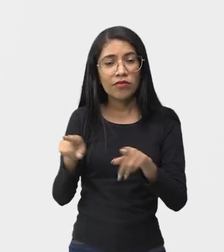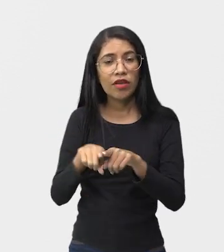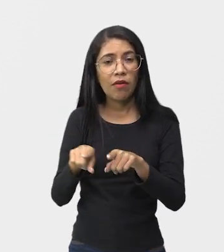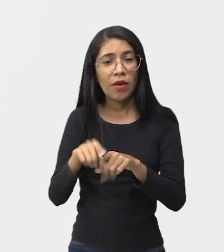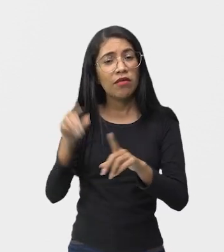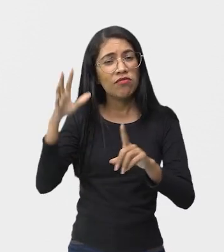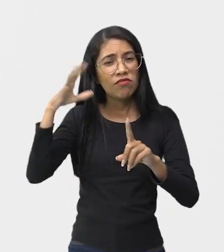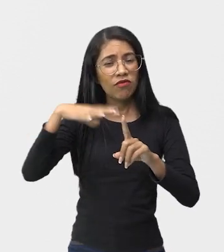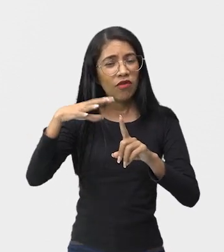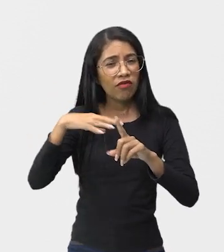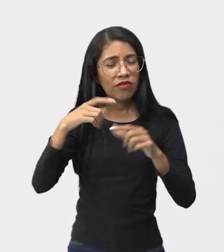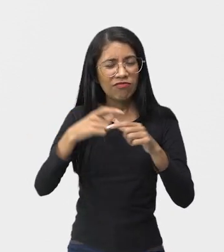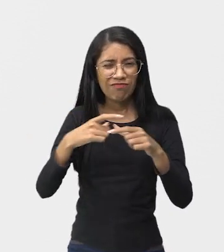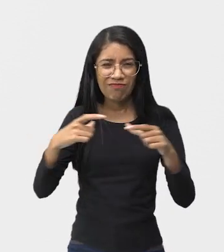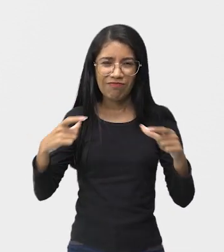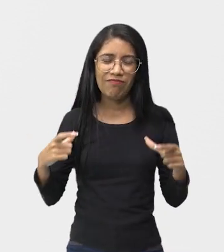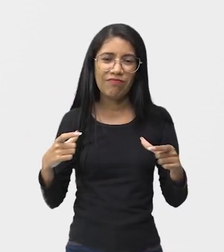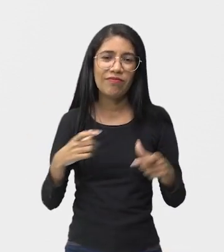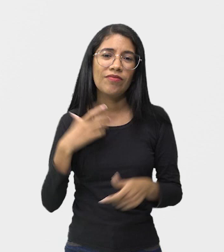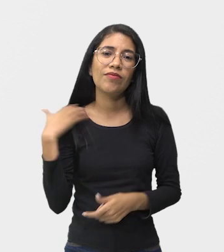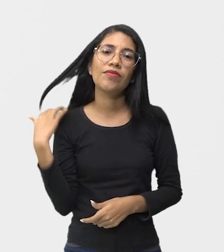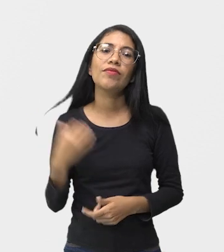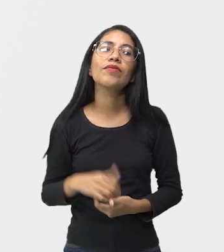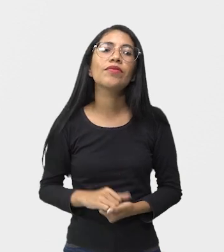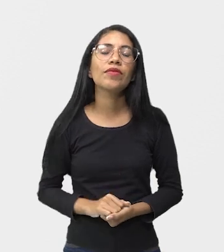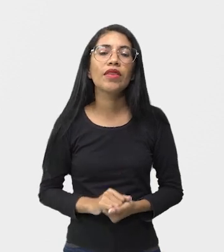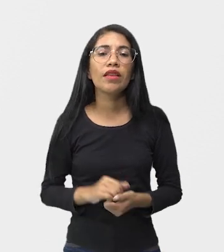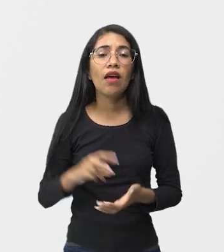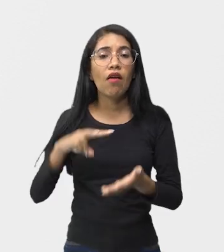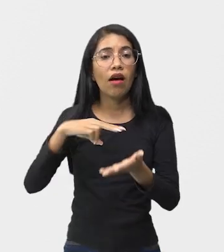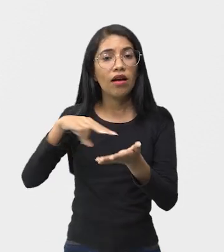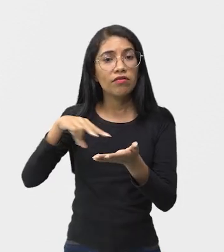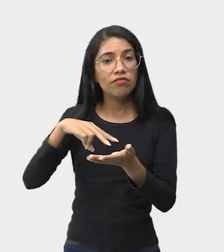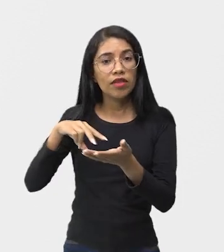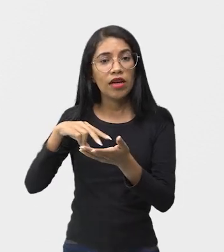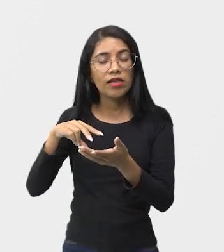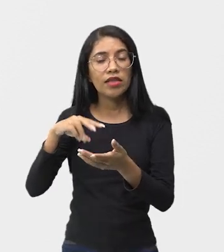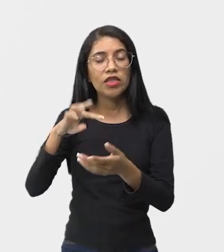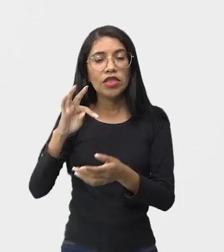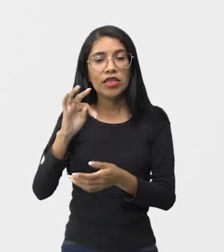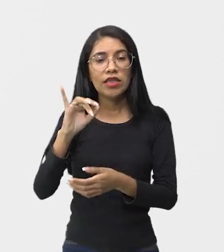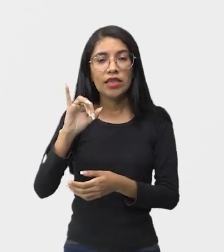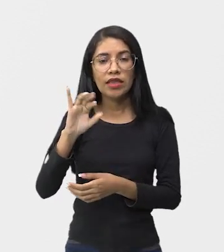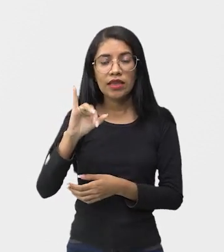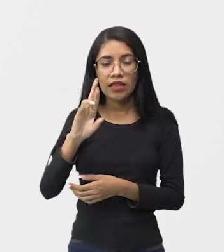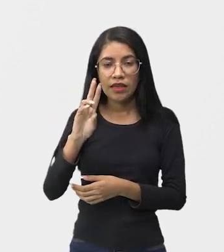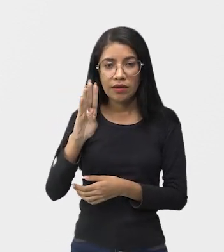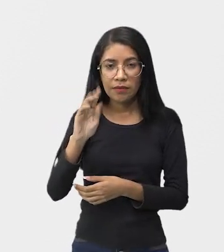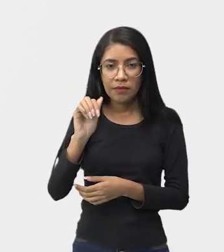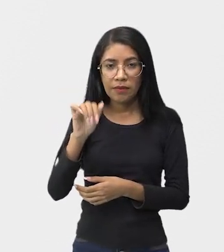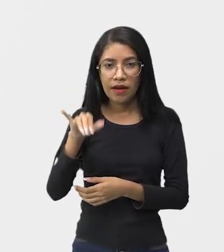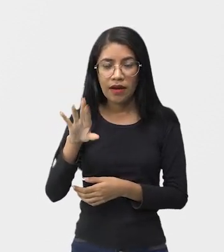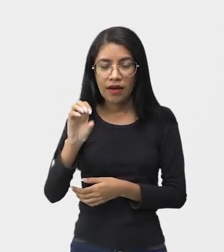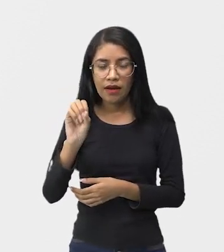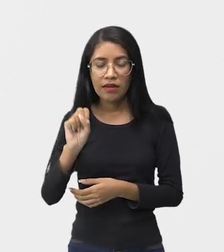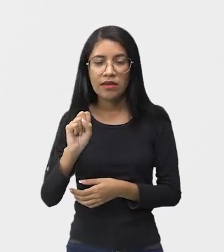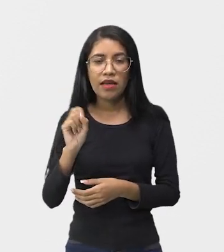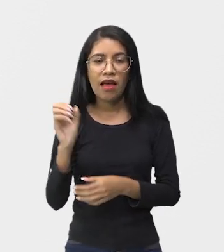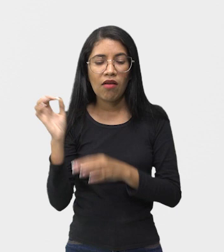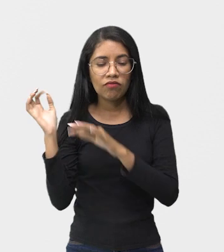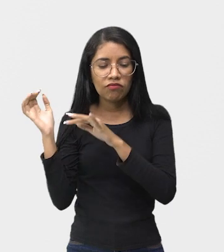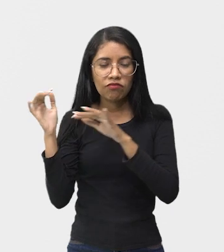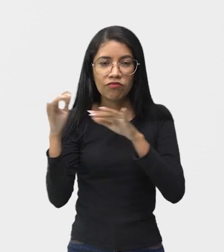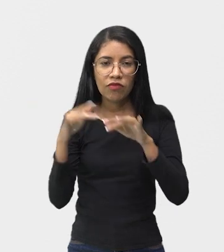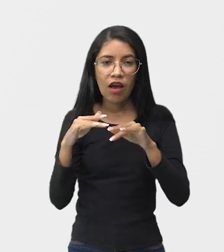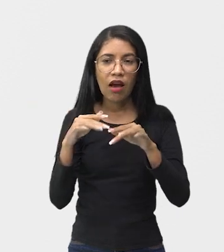uma influência muito grande. Continuando, danças tribais, uma forte característica trazida para o